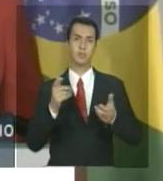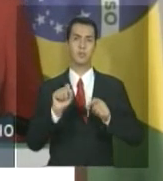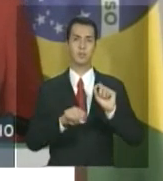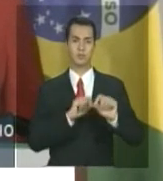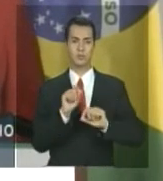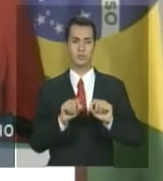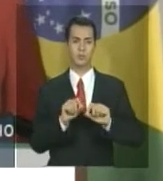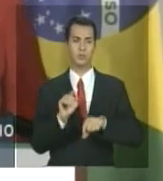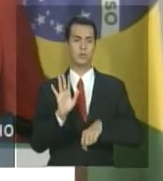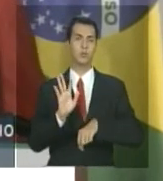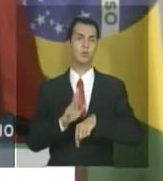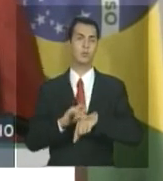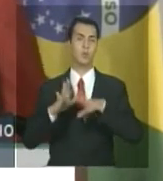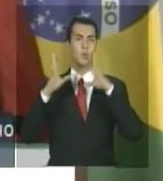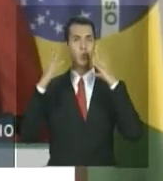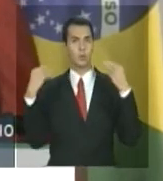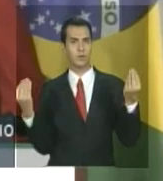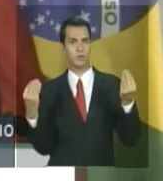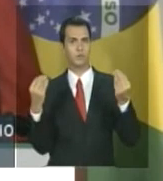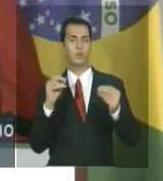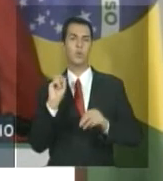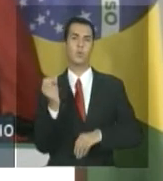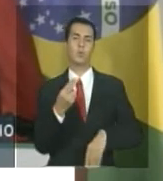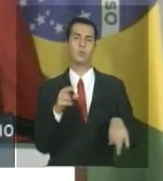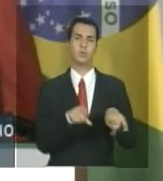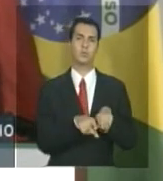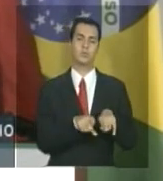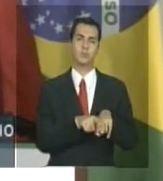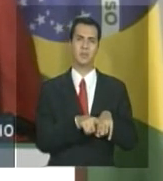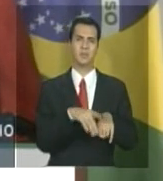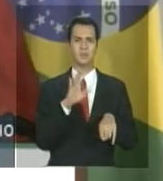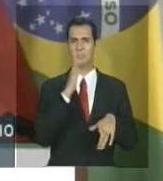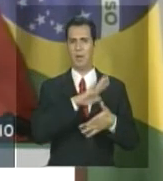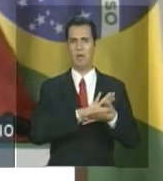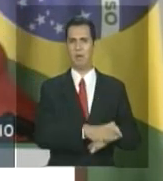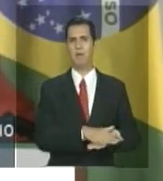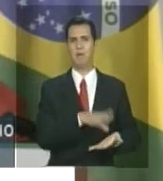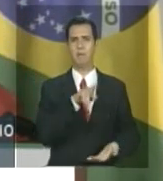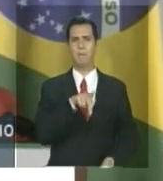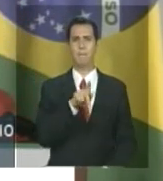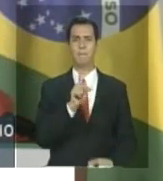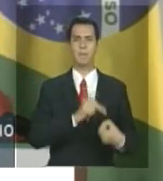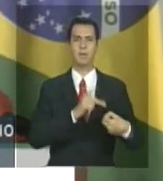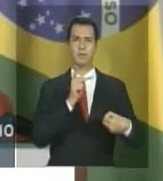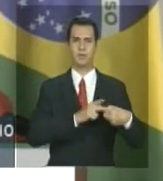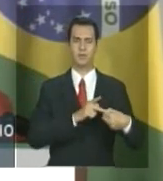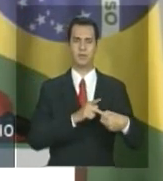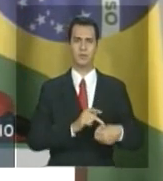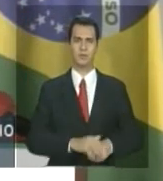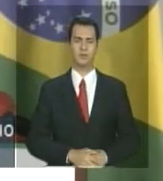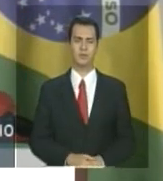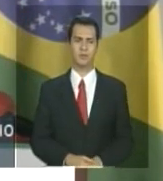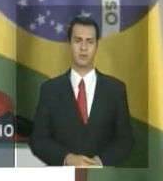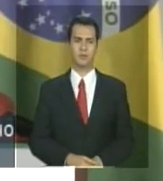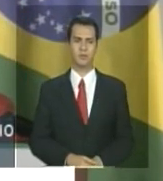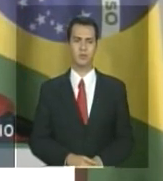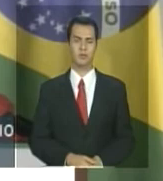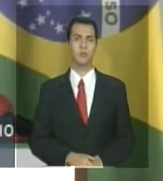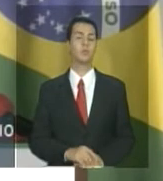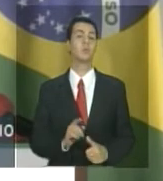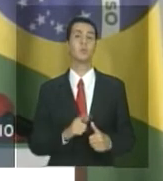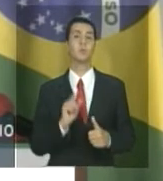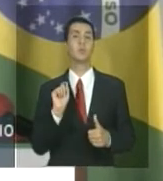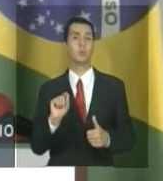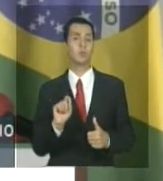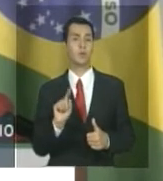doença holandesa como a chamada maldição do petróleo. Uma, valoriza sua moeda, que